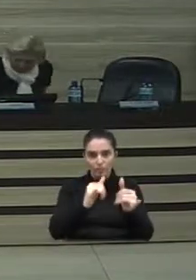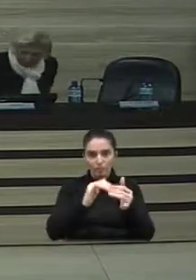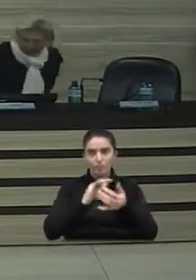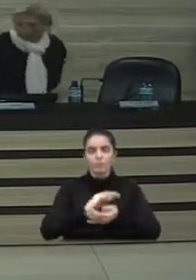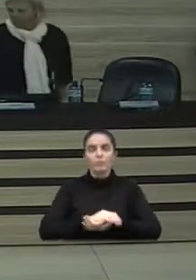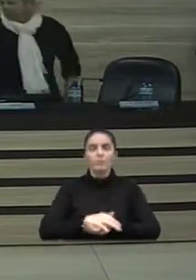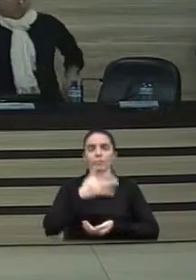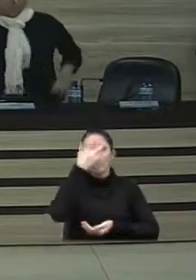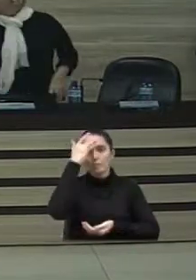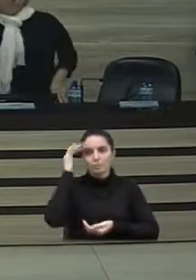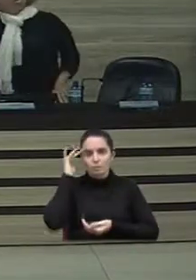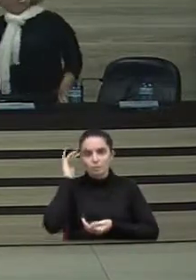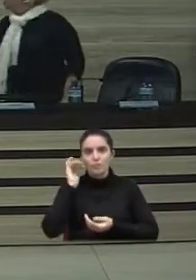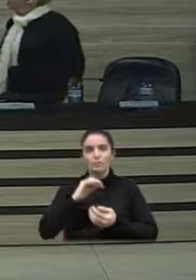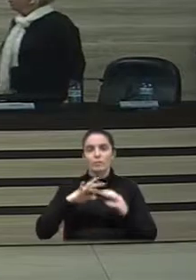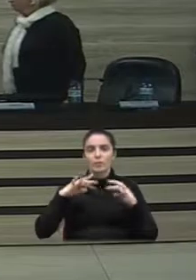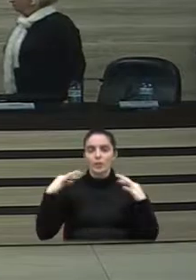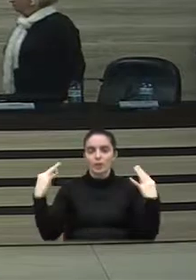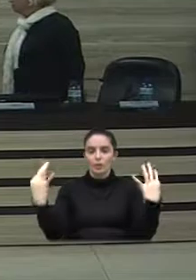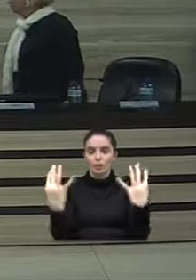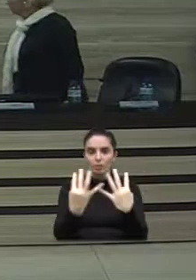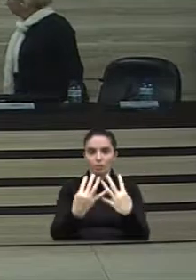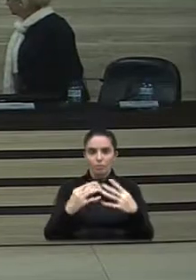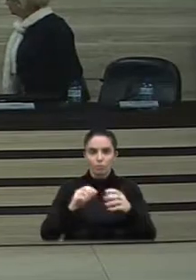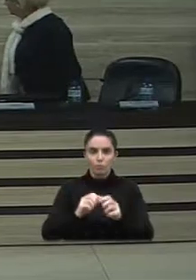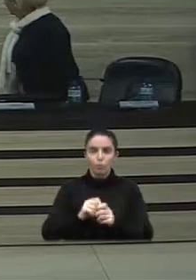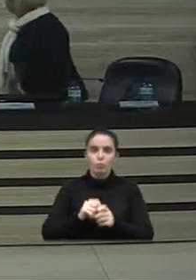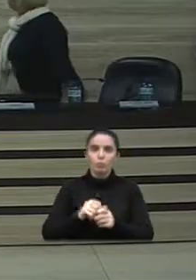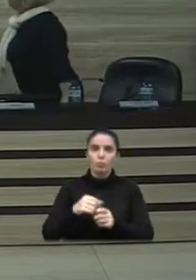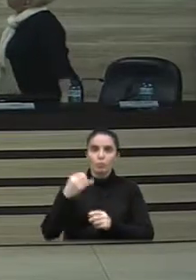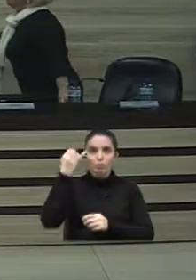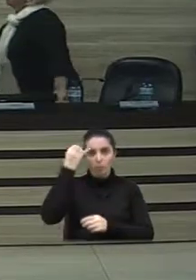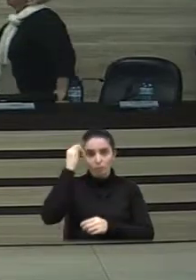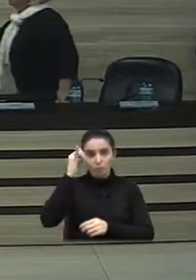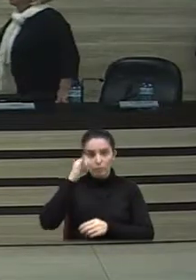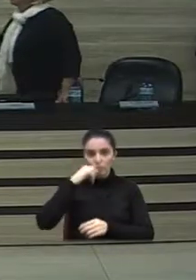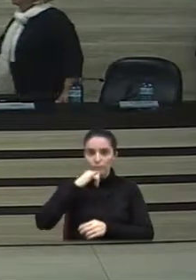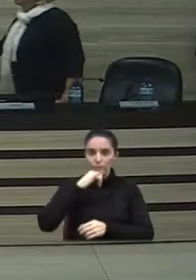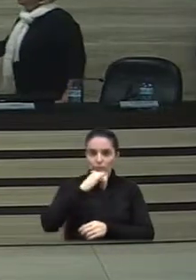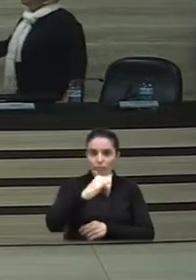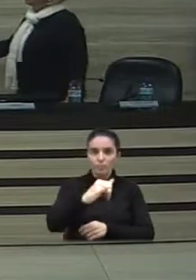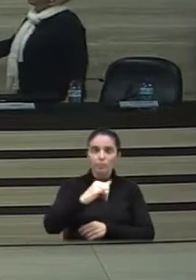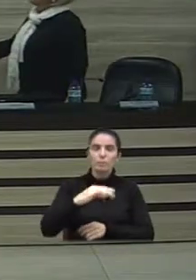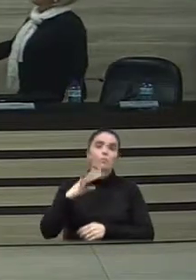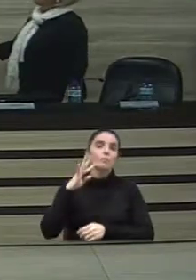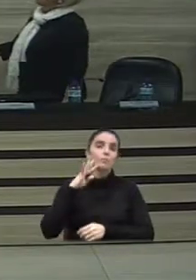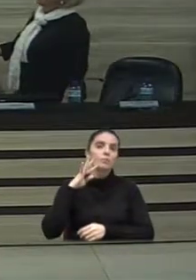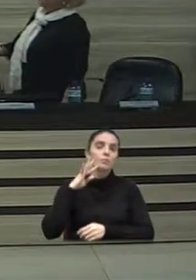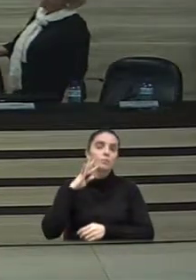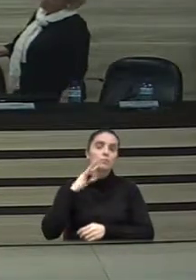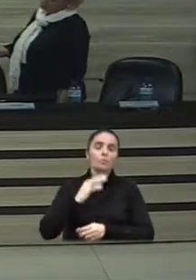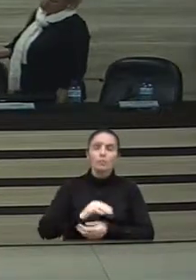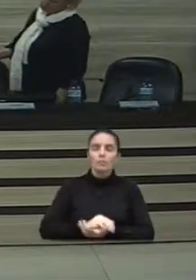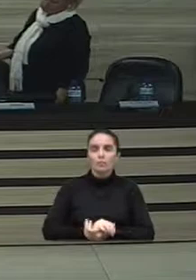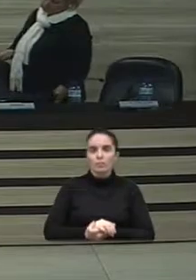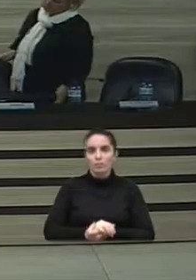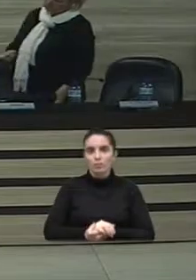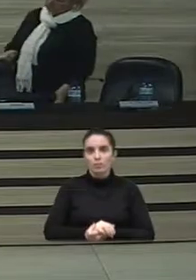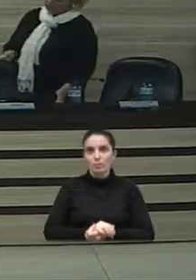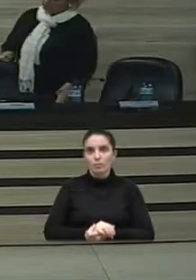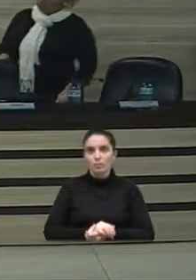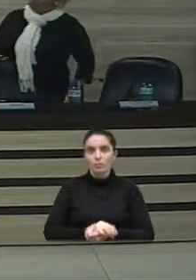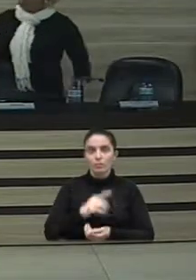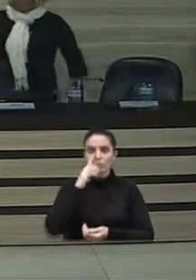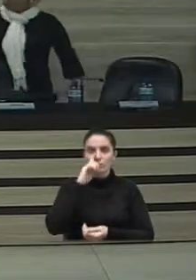aqui se expor suas ideias e... Oi? É uma quarta-feira. Vereador